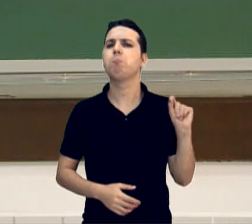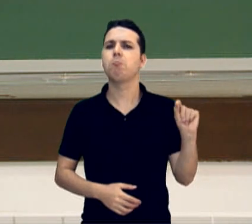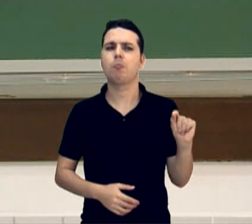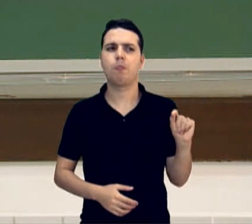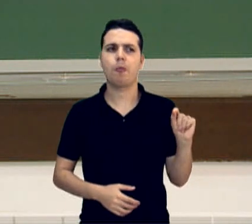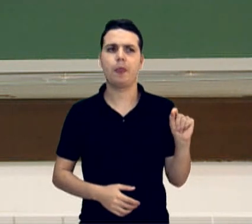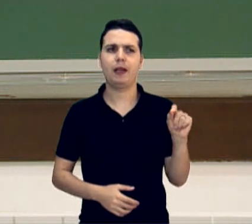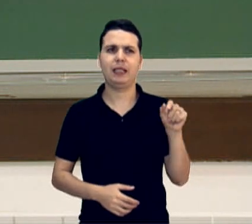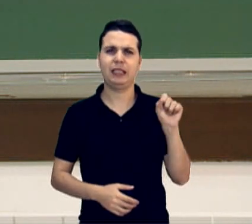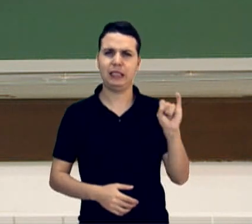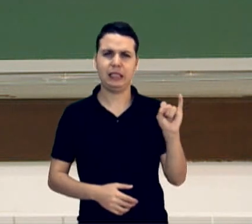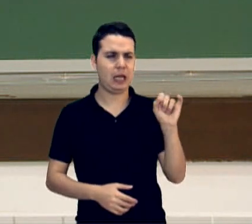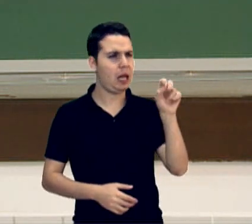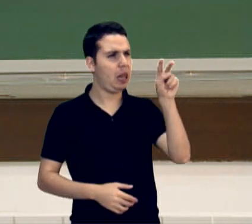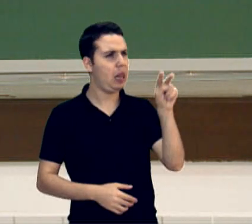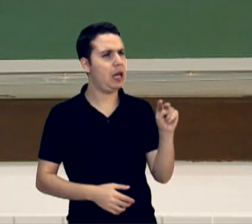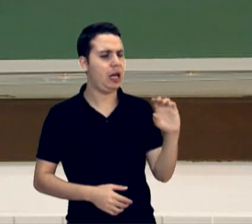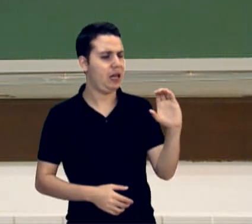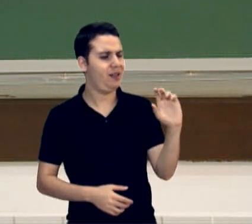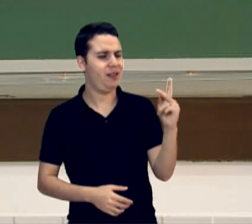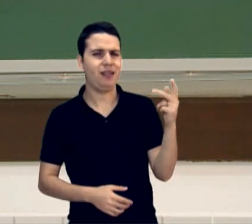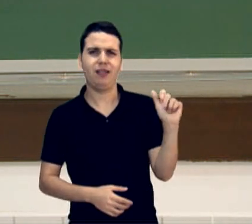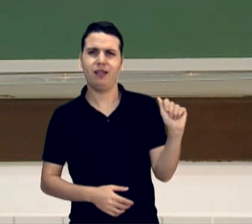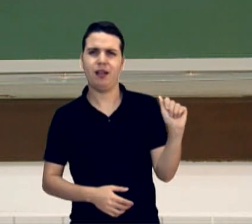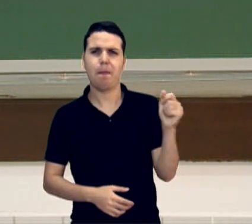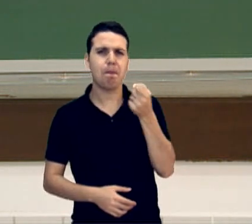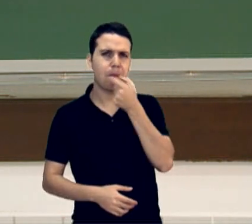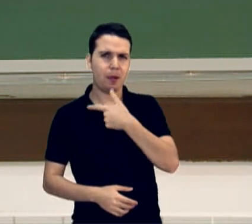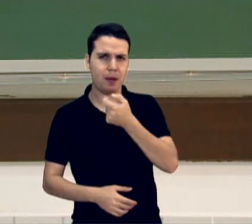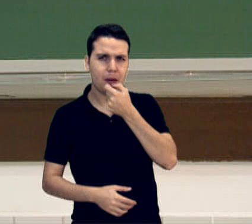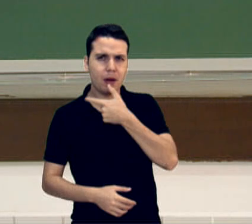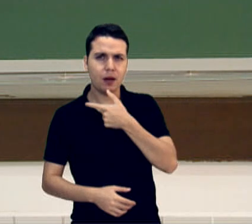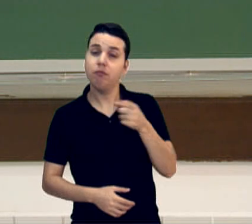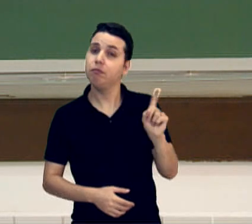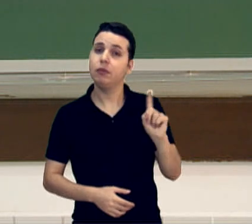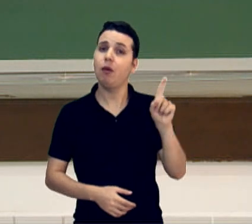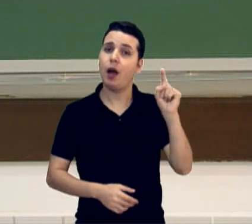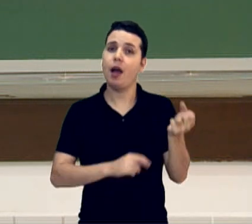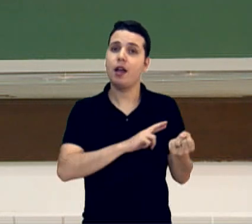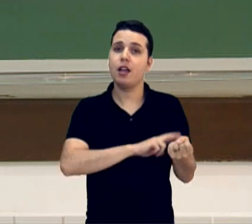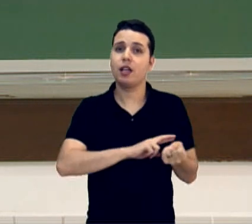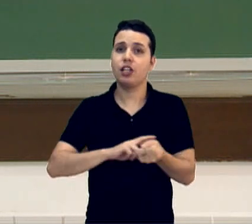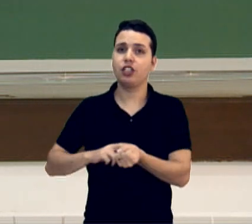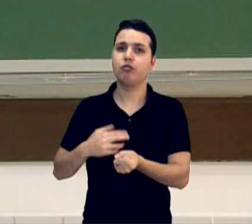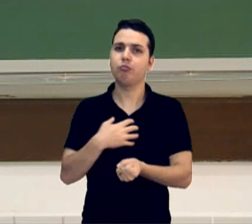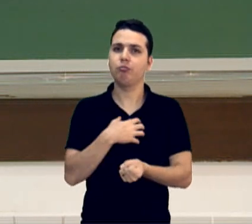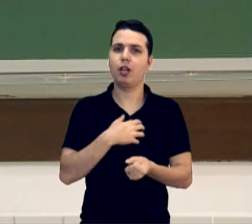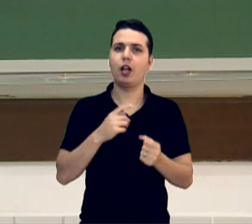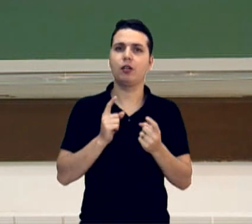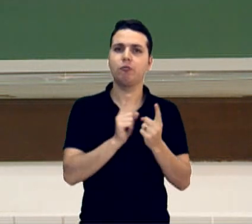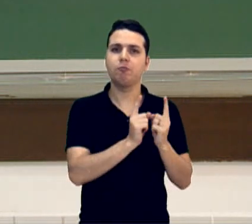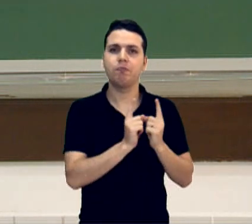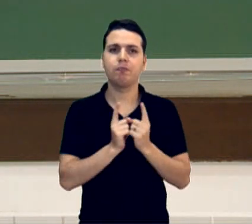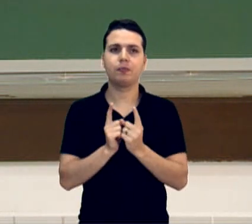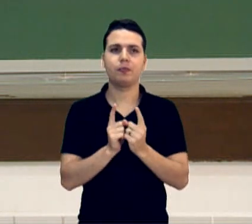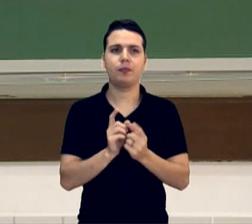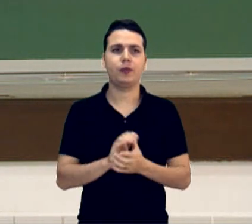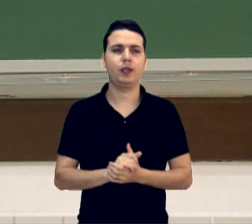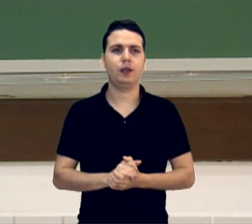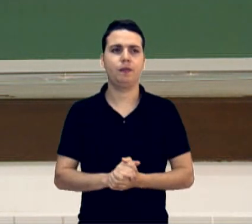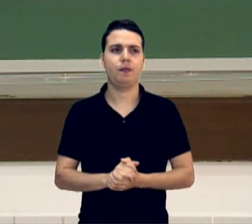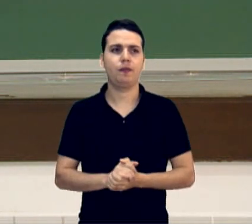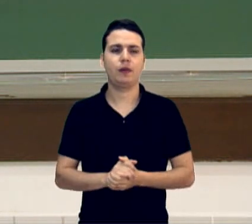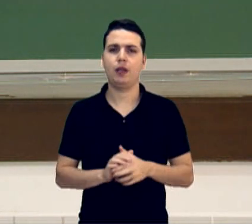assim, chá-chá-chá, tá uma piada? Não, é um ritmo, tchá-tchá-tchá. Então, ele não é